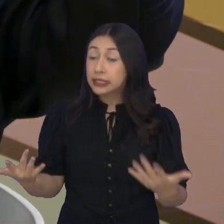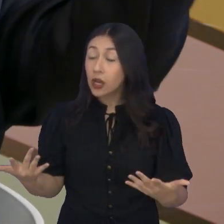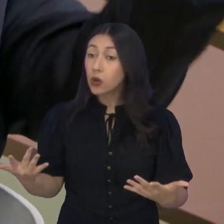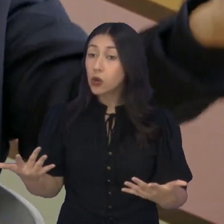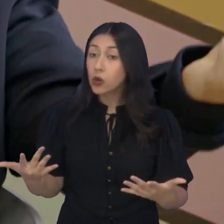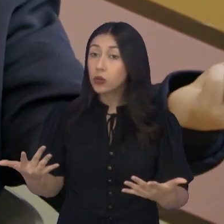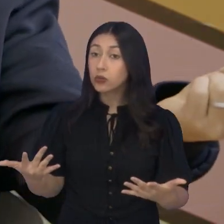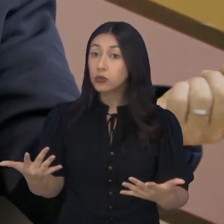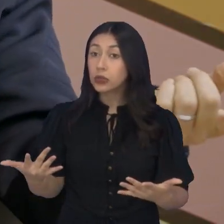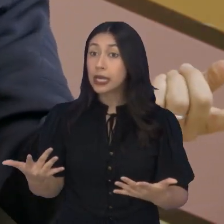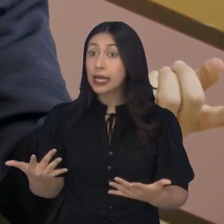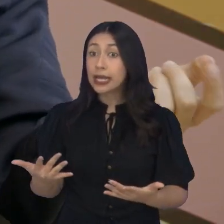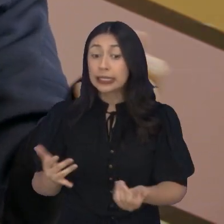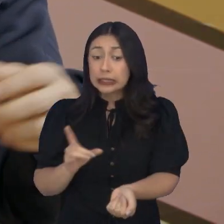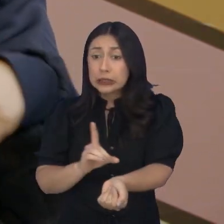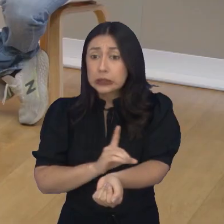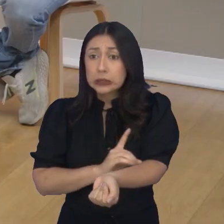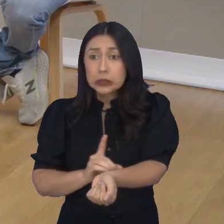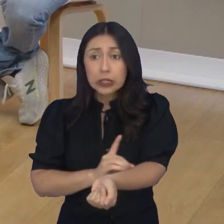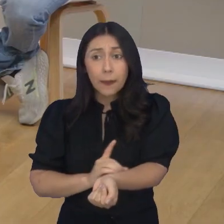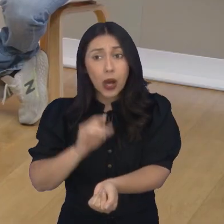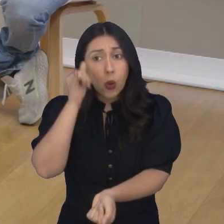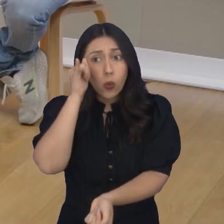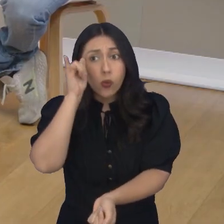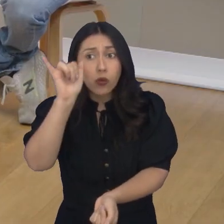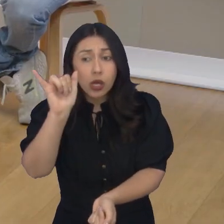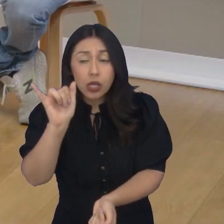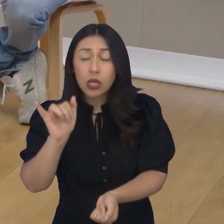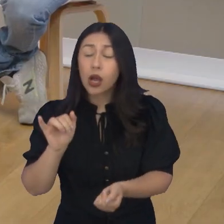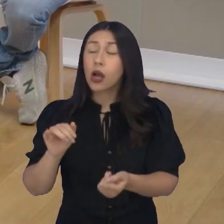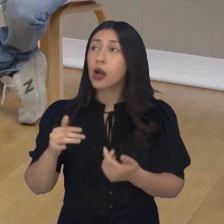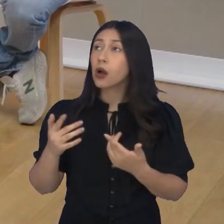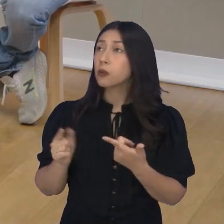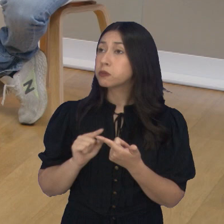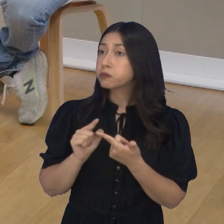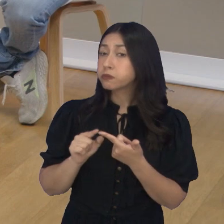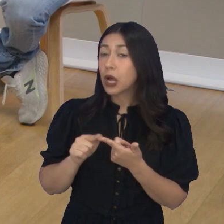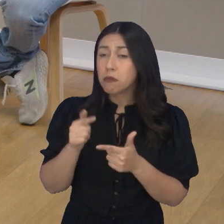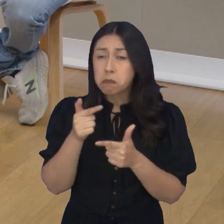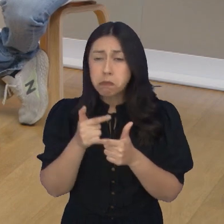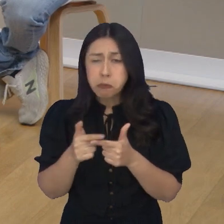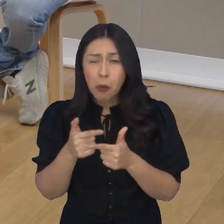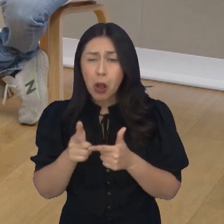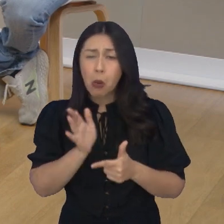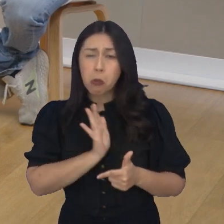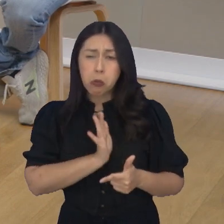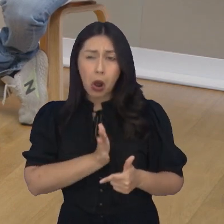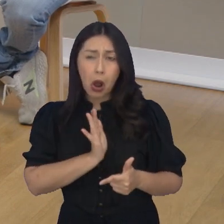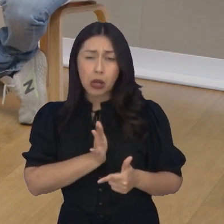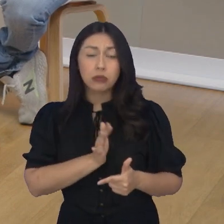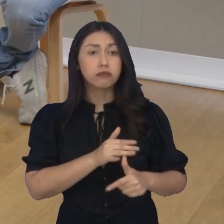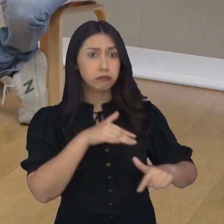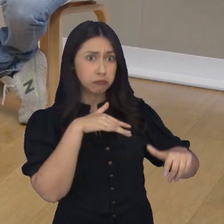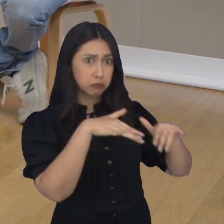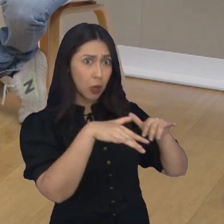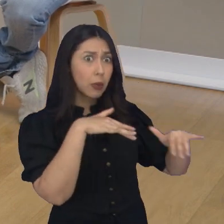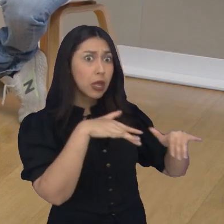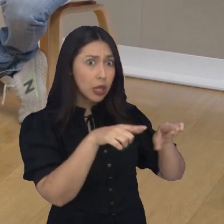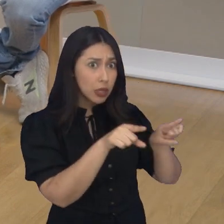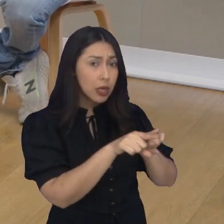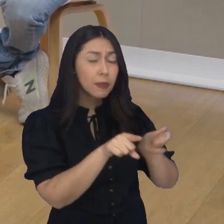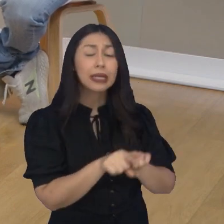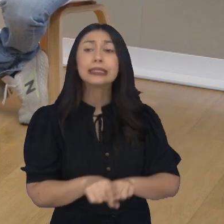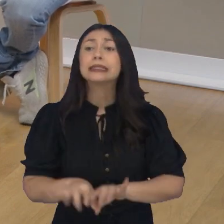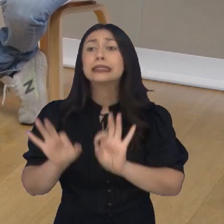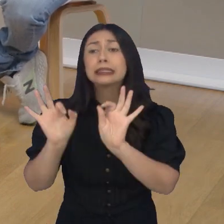uma diabetes lá para frente, né? Deixar de ter algum problema cardíaco lá no futuro. A mobilidade também melhora bastante,